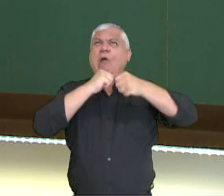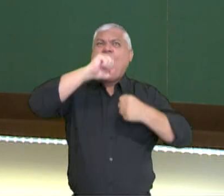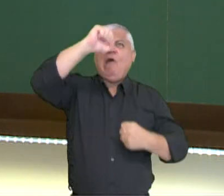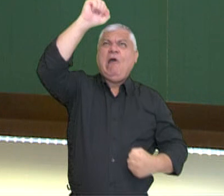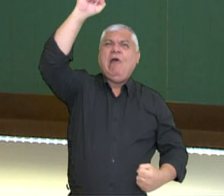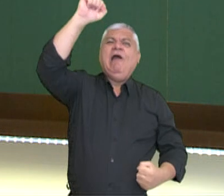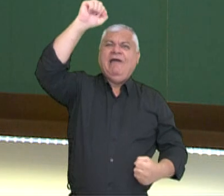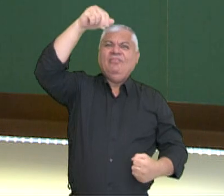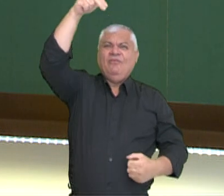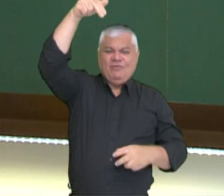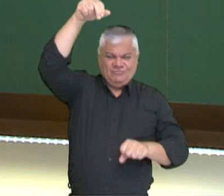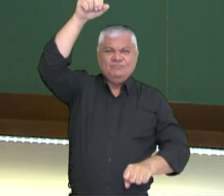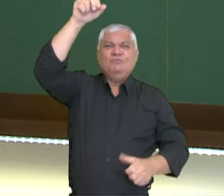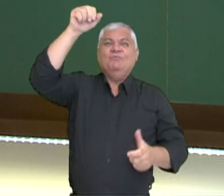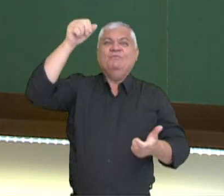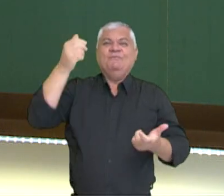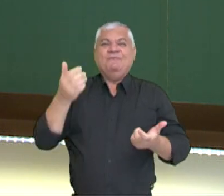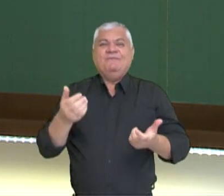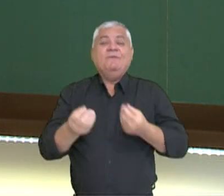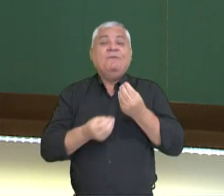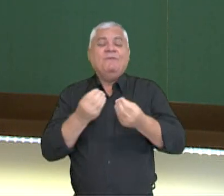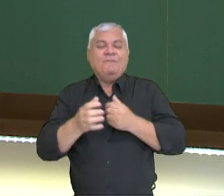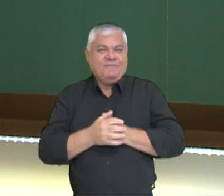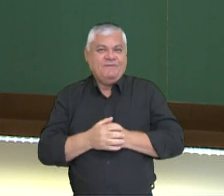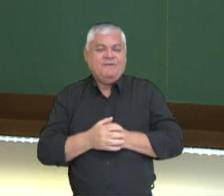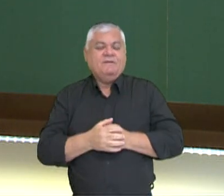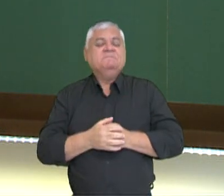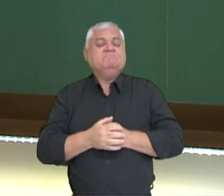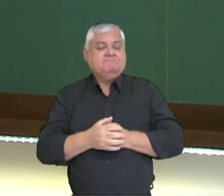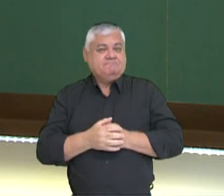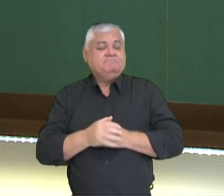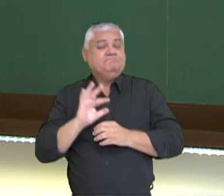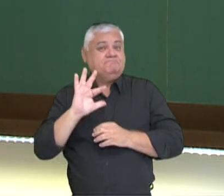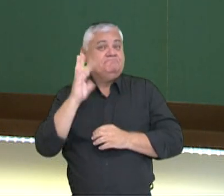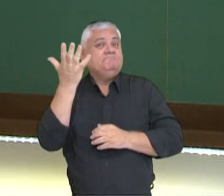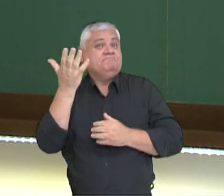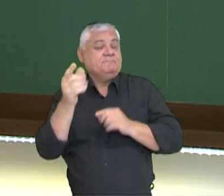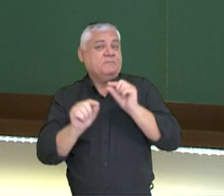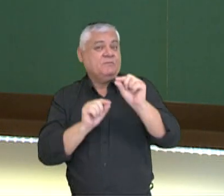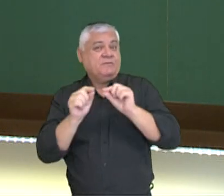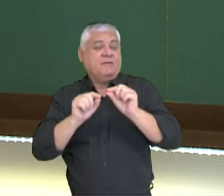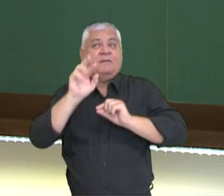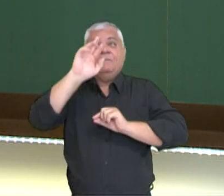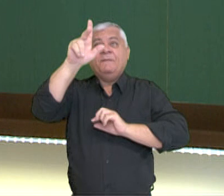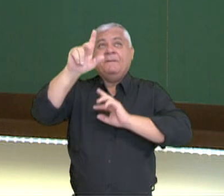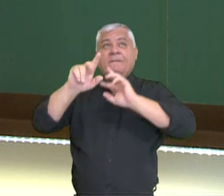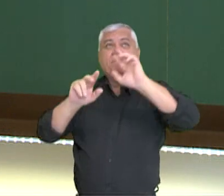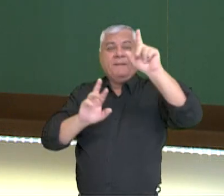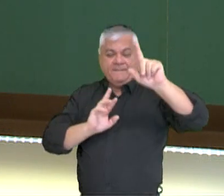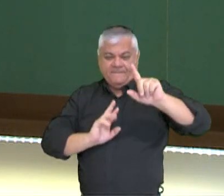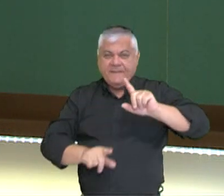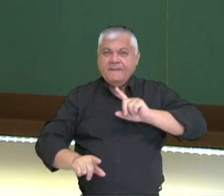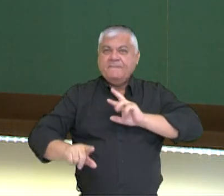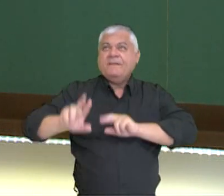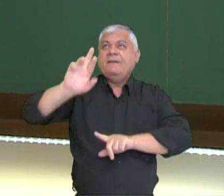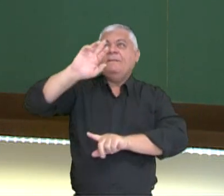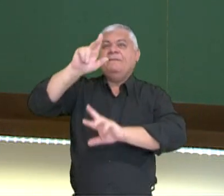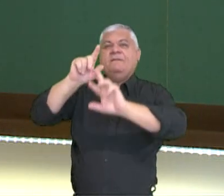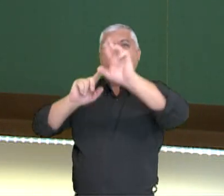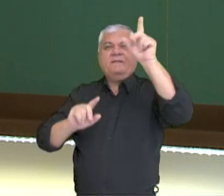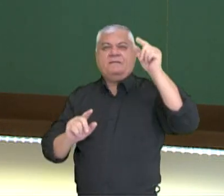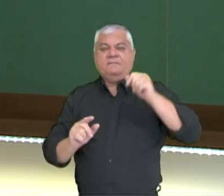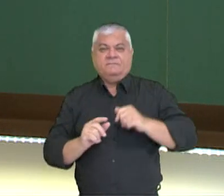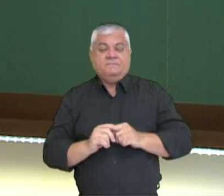extenso no sentido norte-sul. Isso vai implicar em diferenças climáticas dentro do nosso